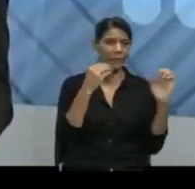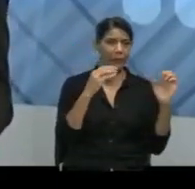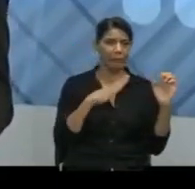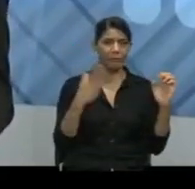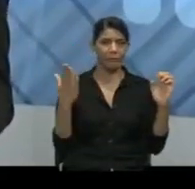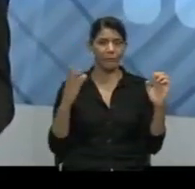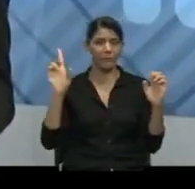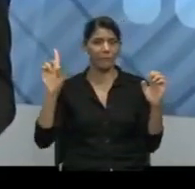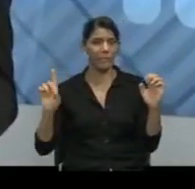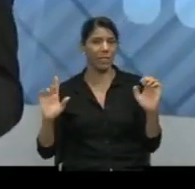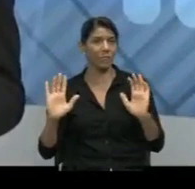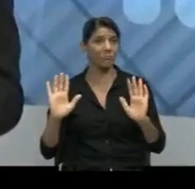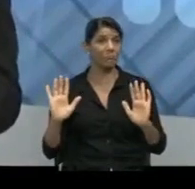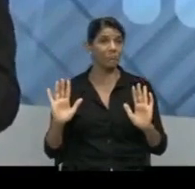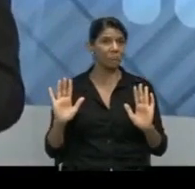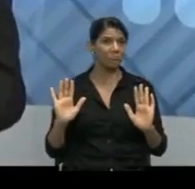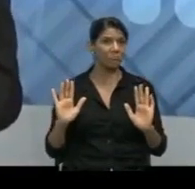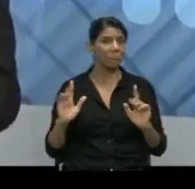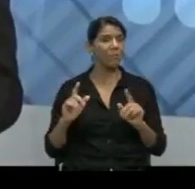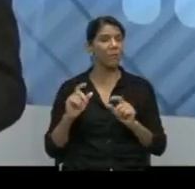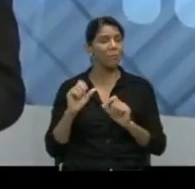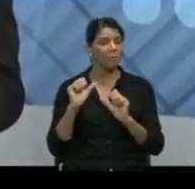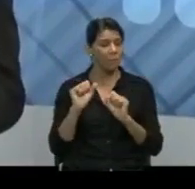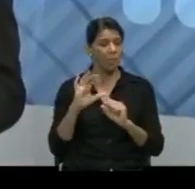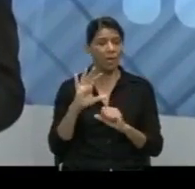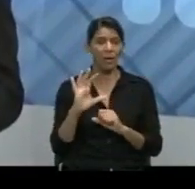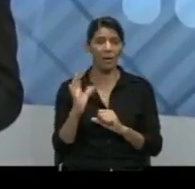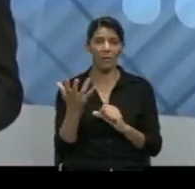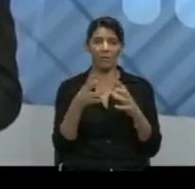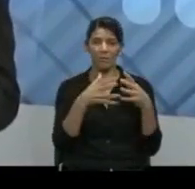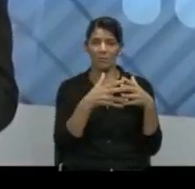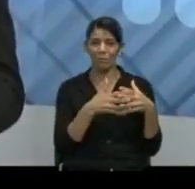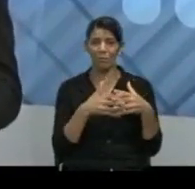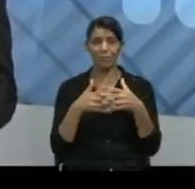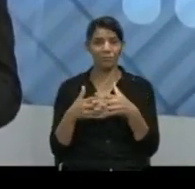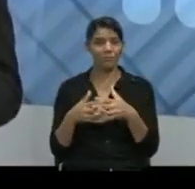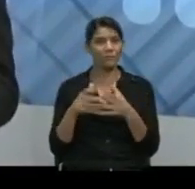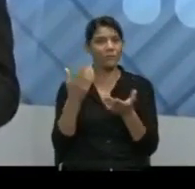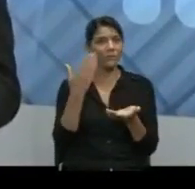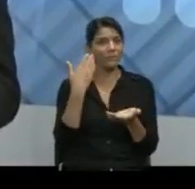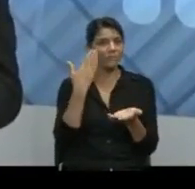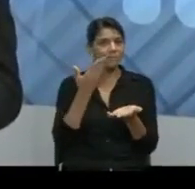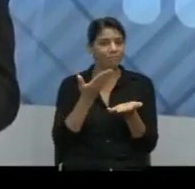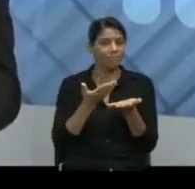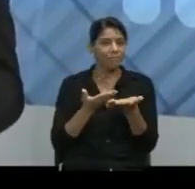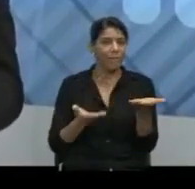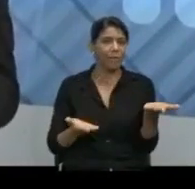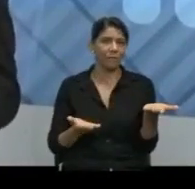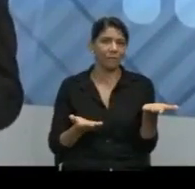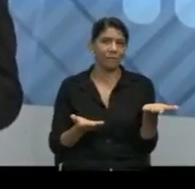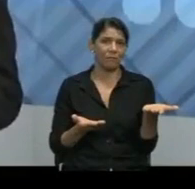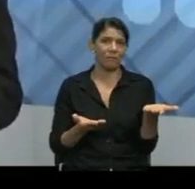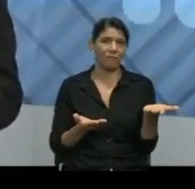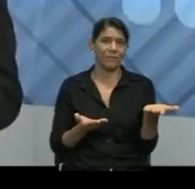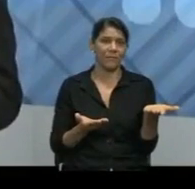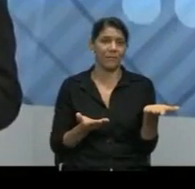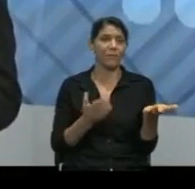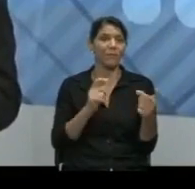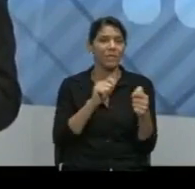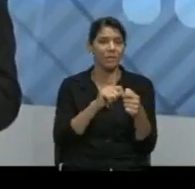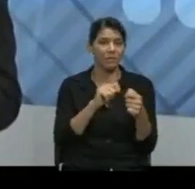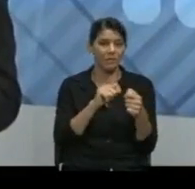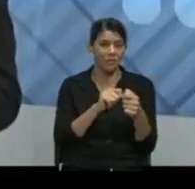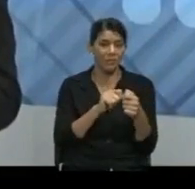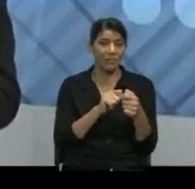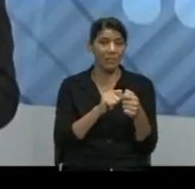pela face direita. Então, às vezes pode ocorrer uma confusão, você se perder ali no meio da sua locação,